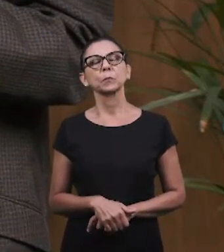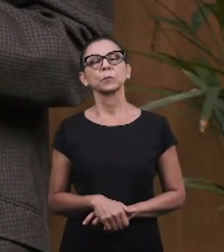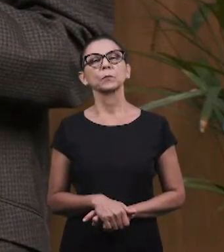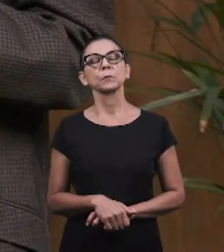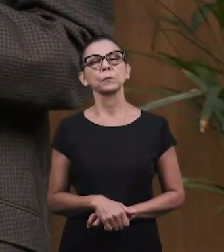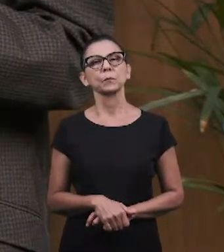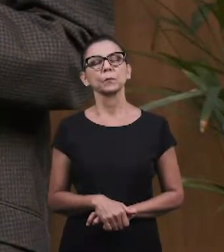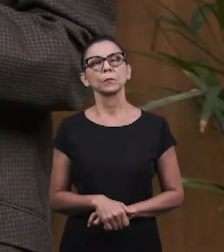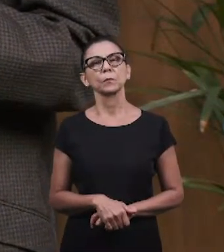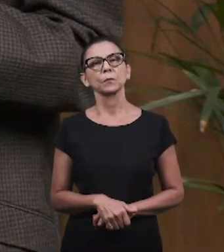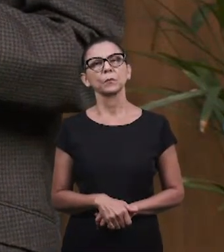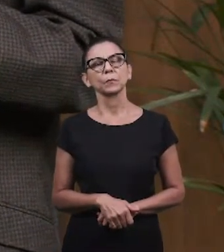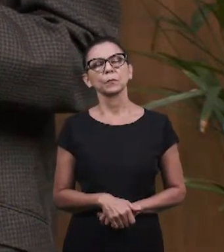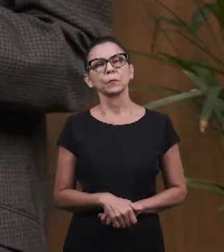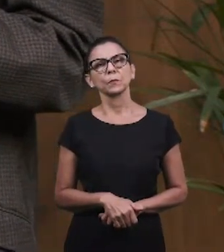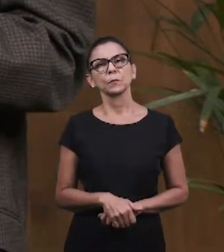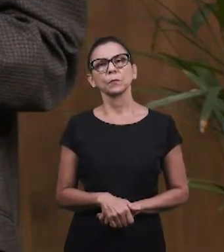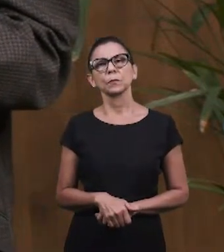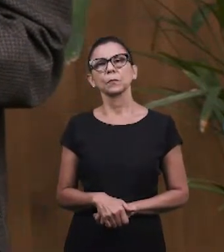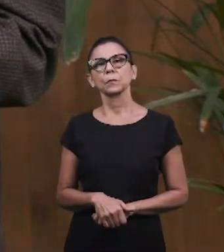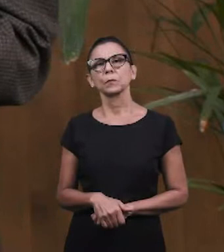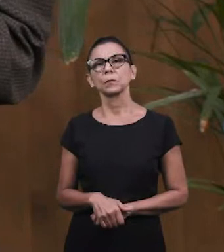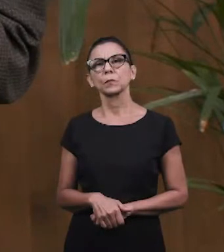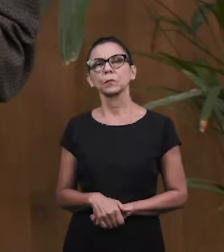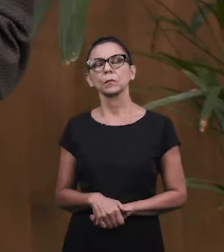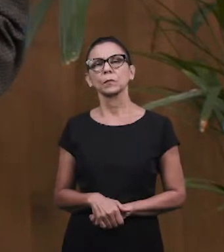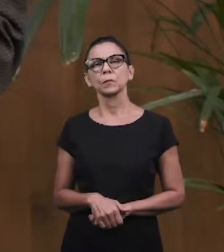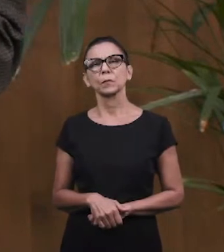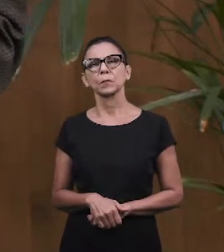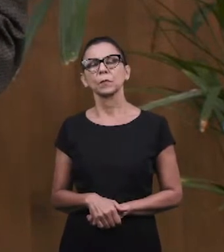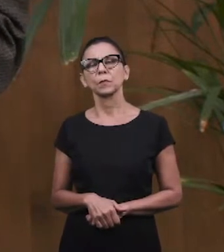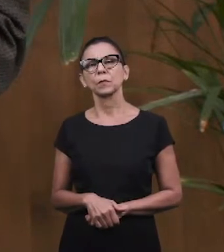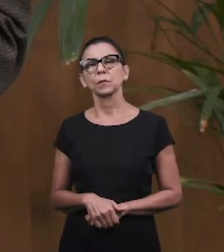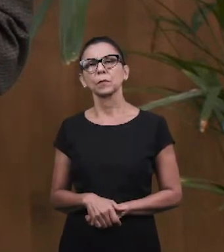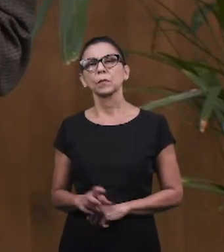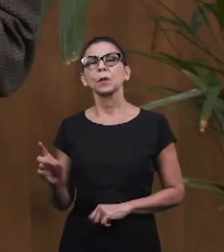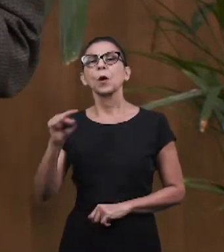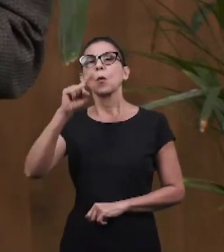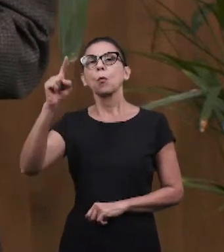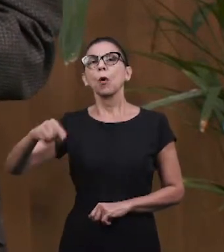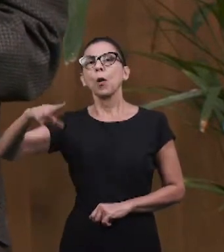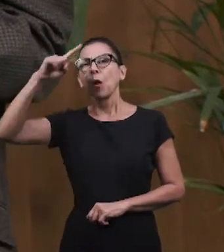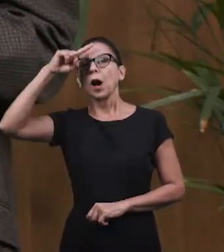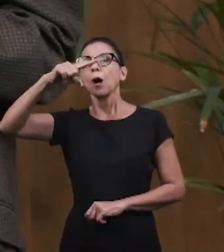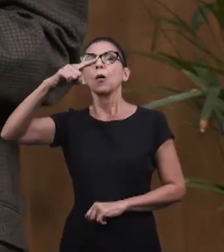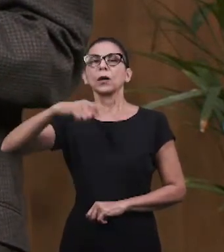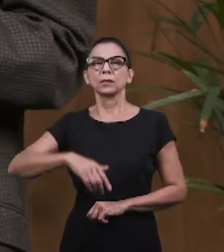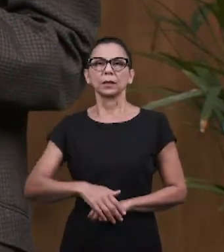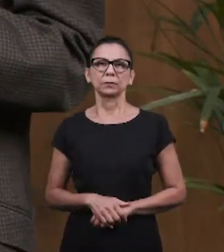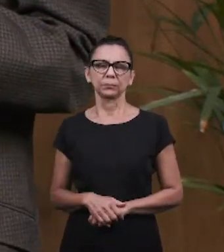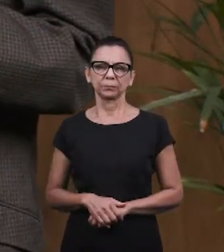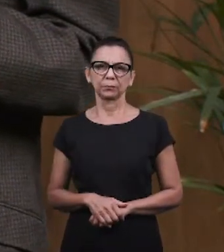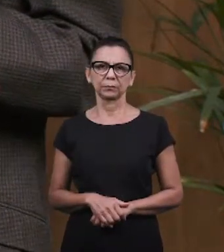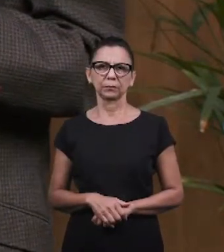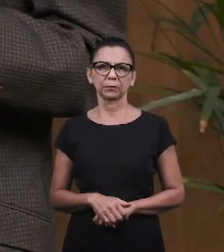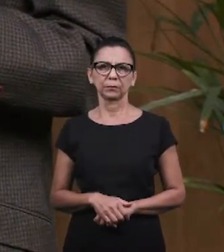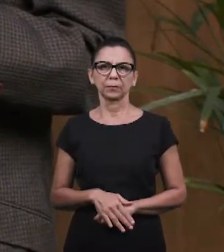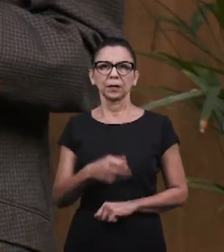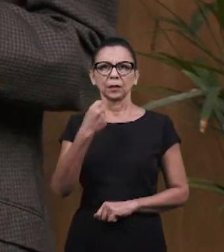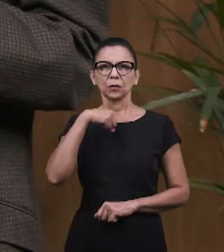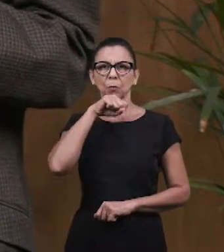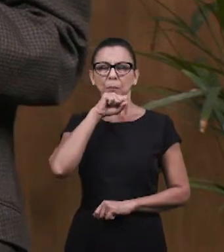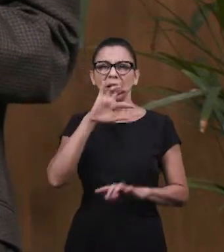dada? E depois um complemento com outra pergunta: como estava o pai de família? Então a pergunta